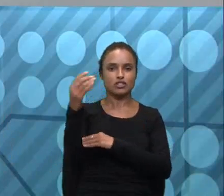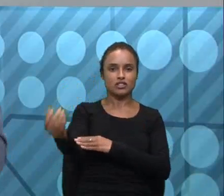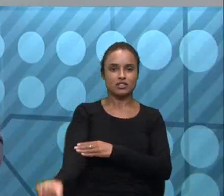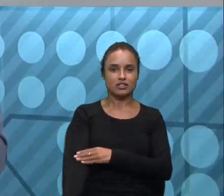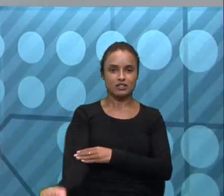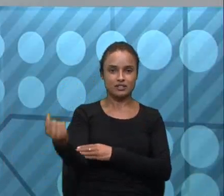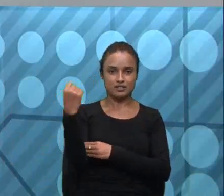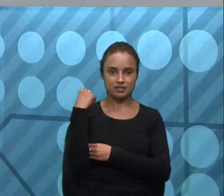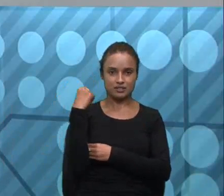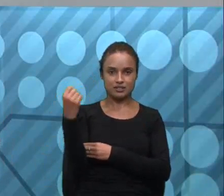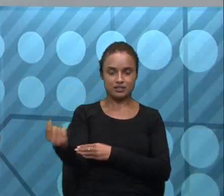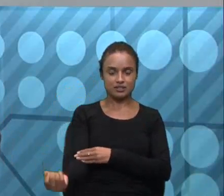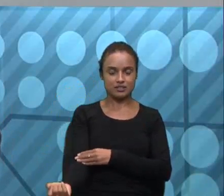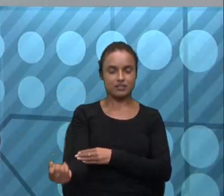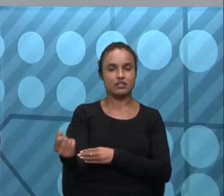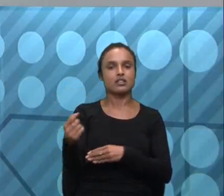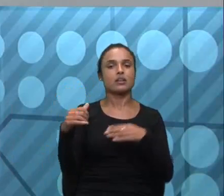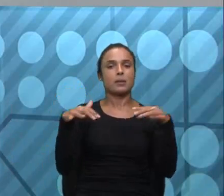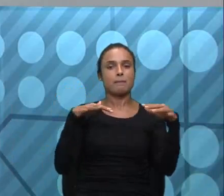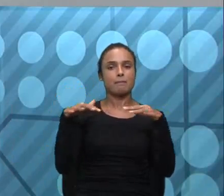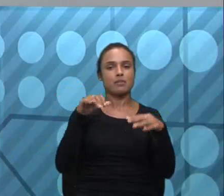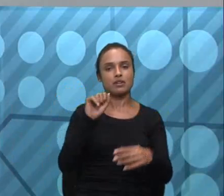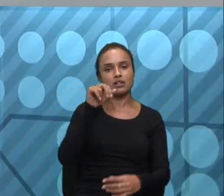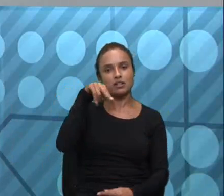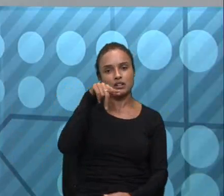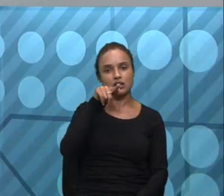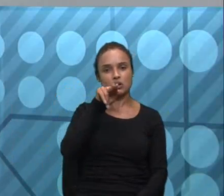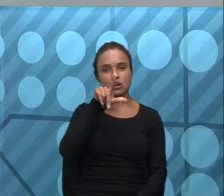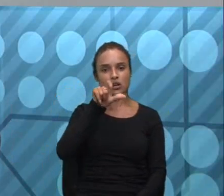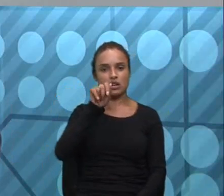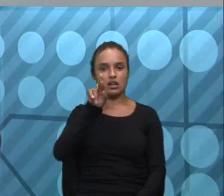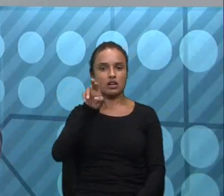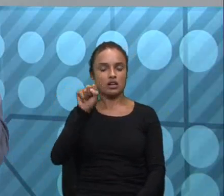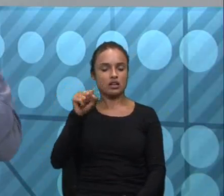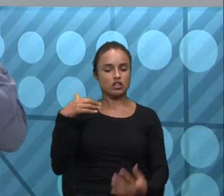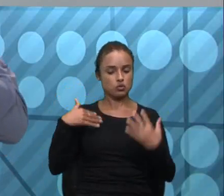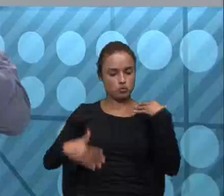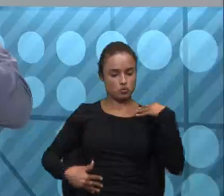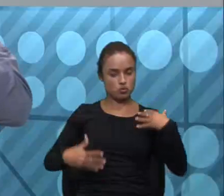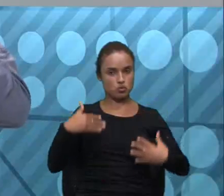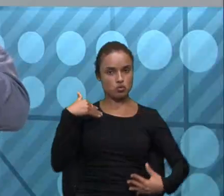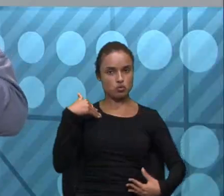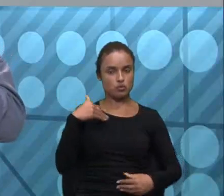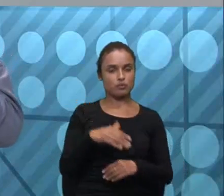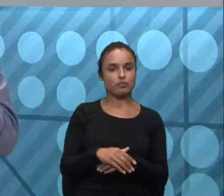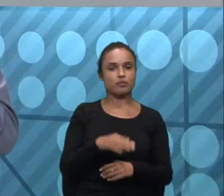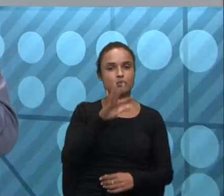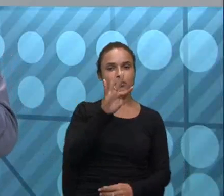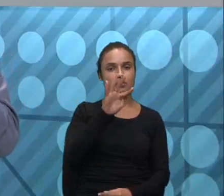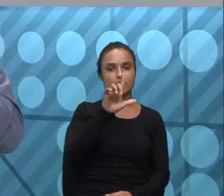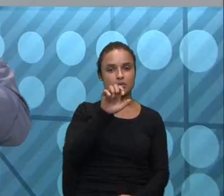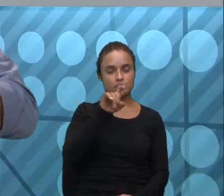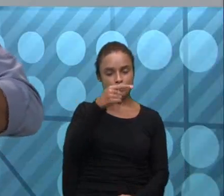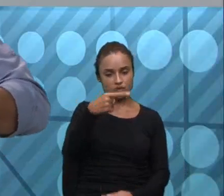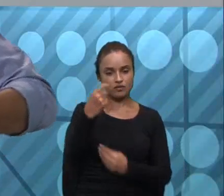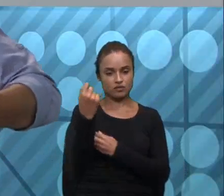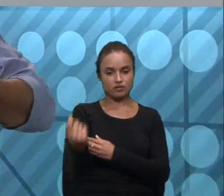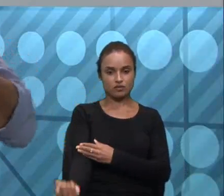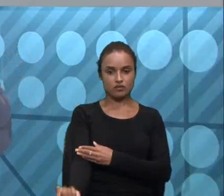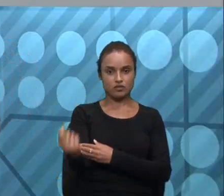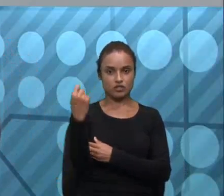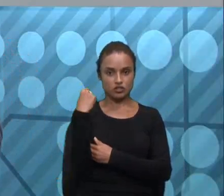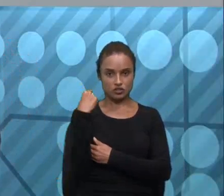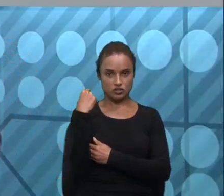adução e abdução e movimentos angulares. Ó, pensa que em movimentos angulares, coloca flexão e extensão dentro dessa caixa.